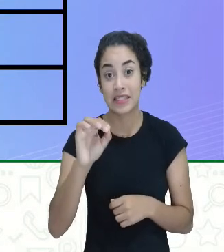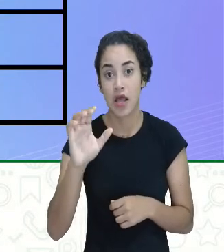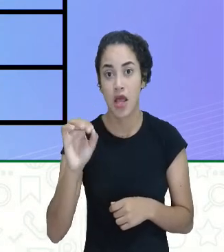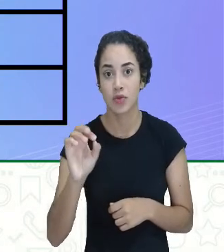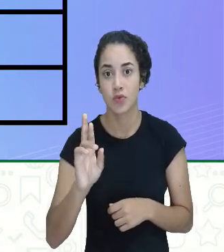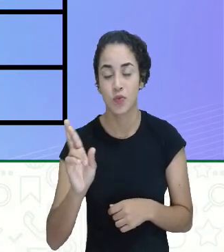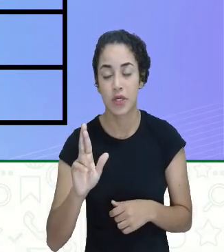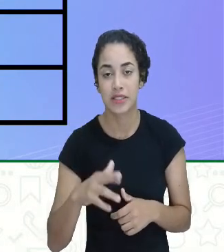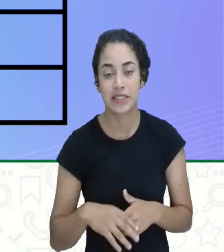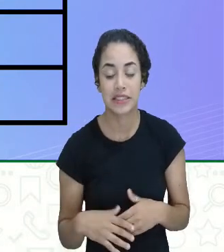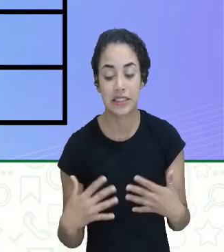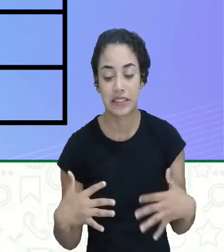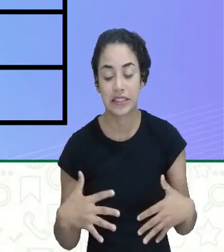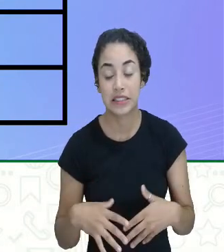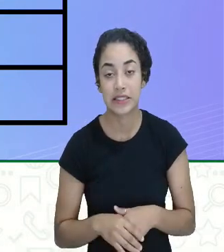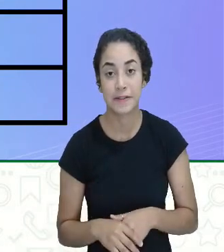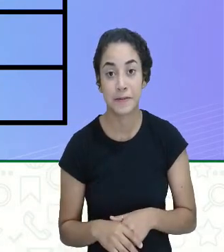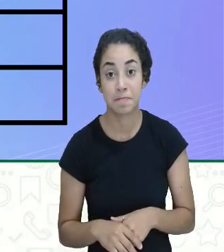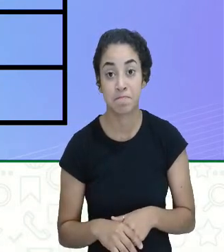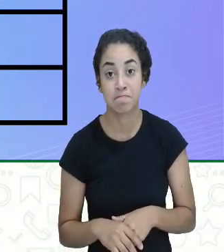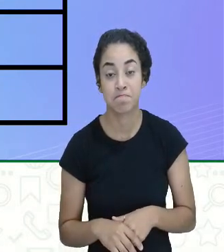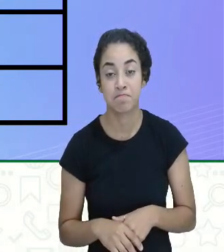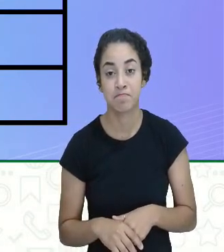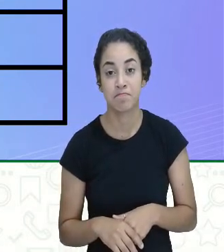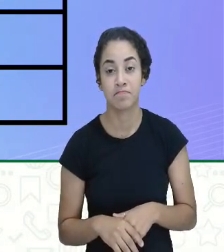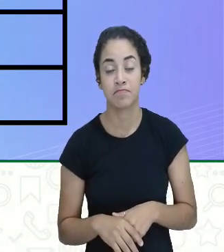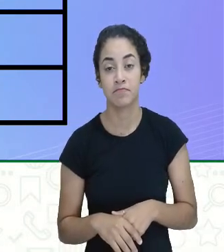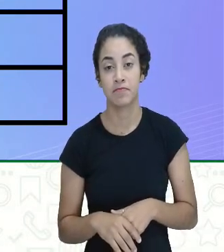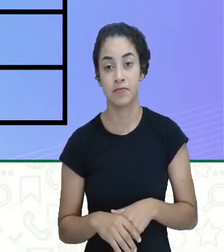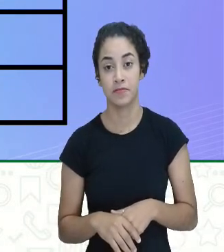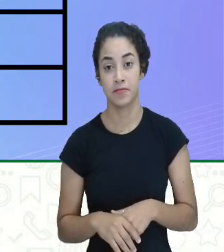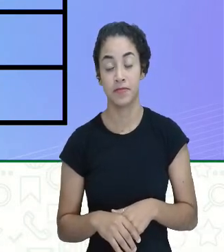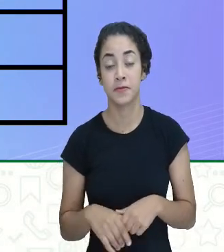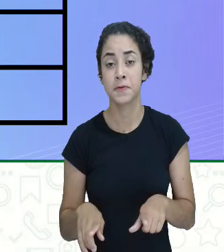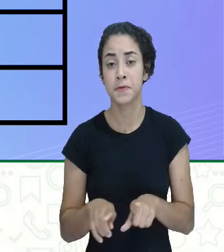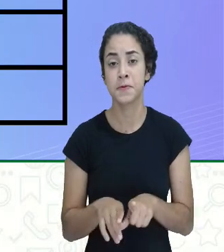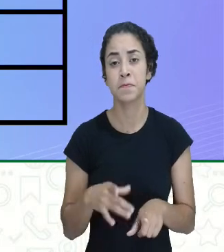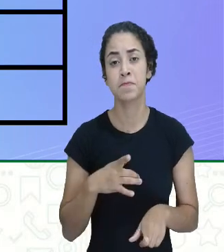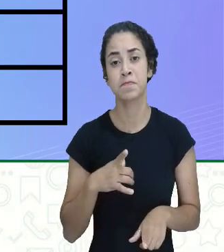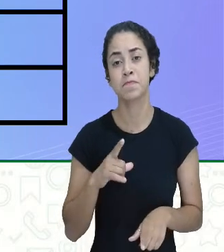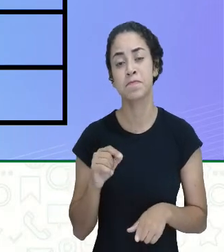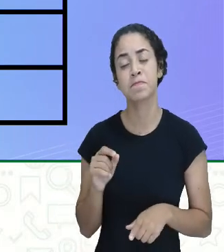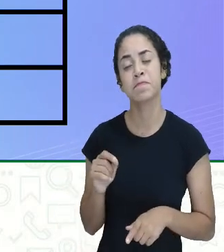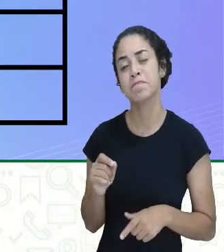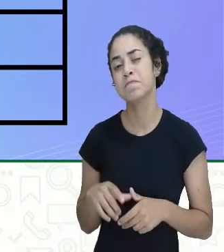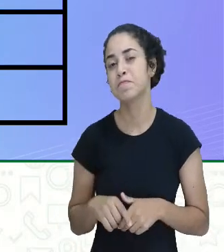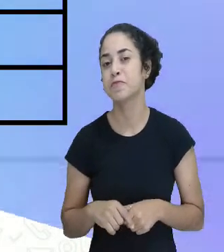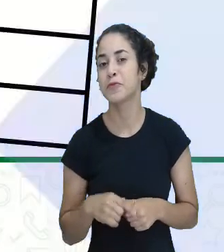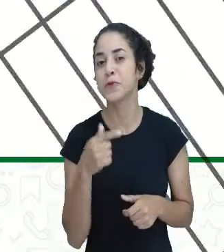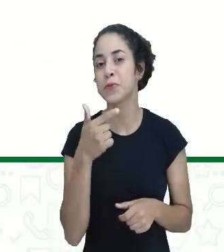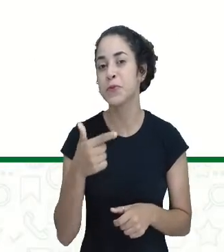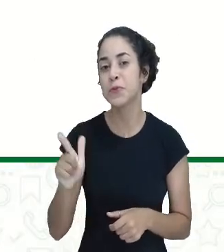R$ 700 a moradia, certo? E nós temos a seguir,